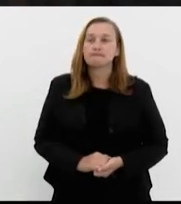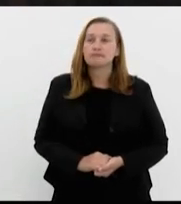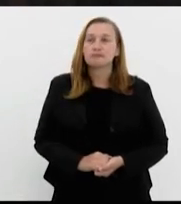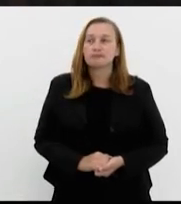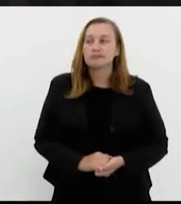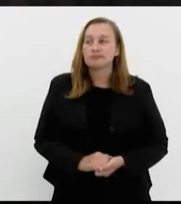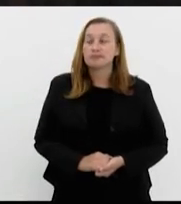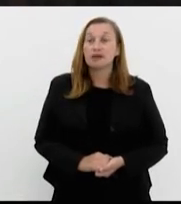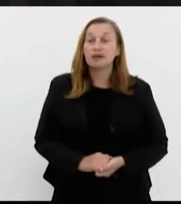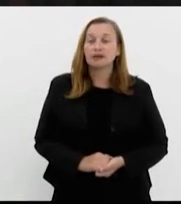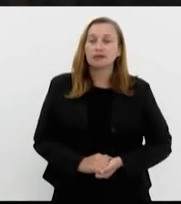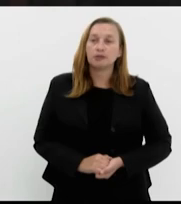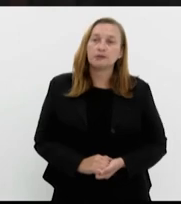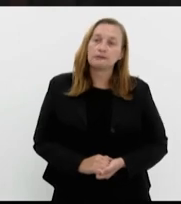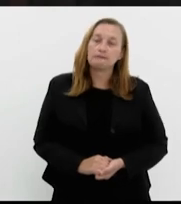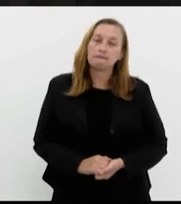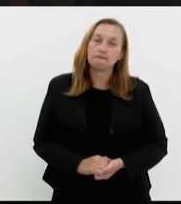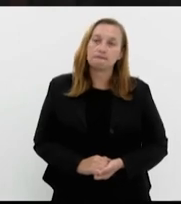Amanhã,